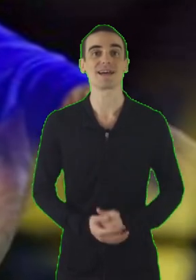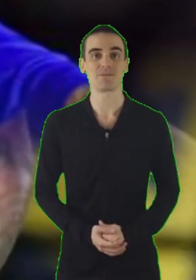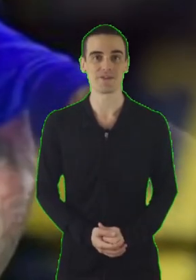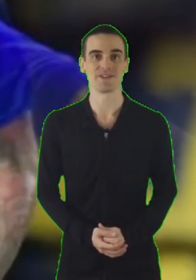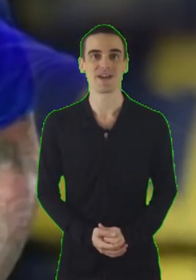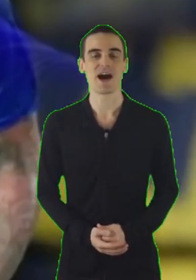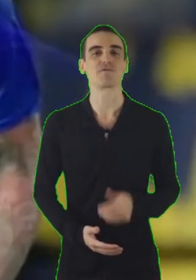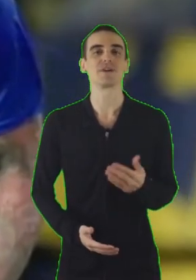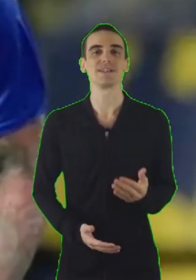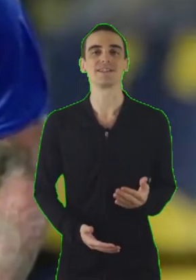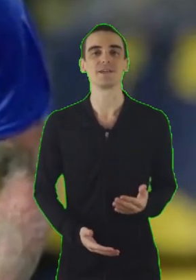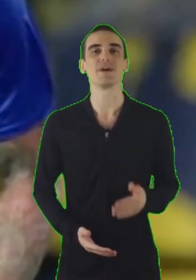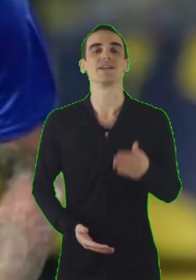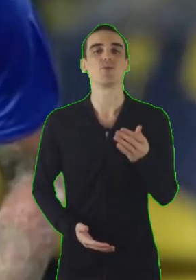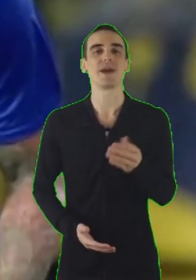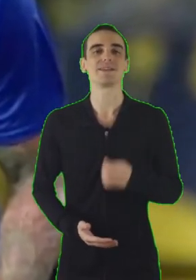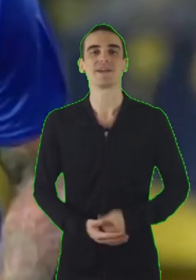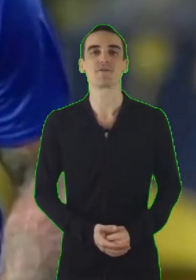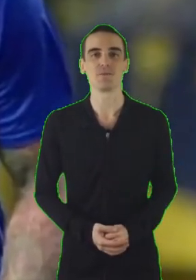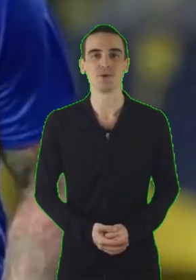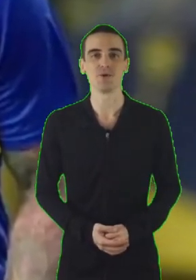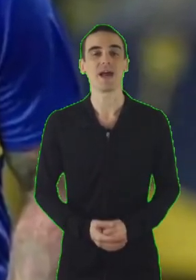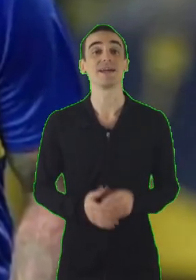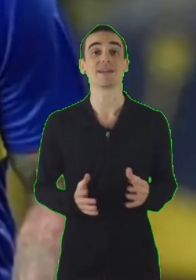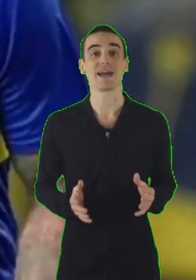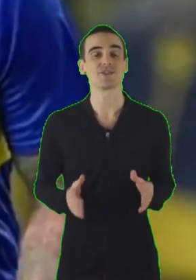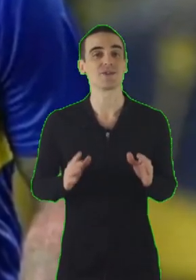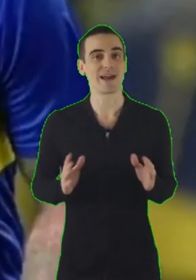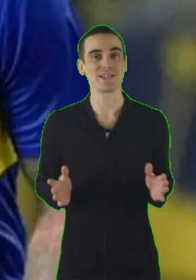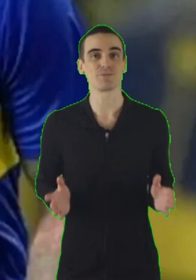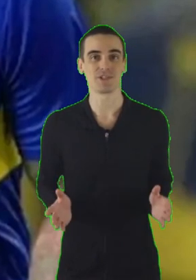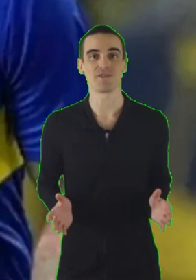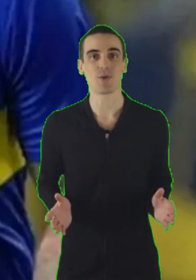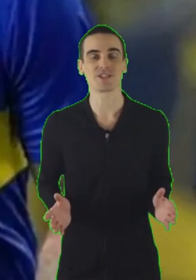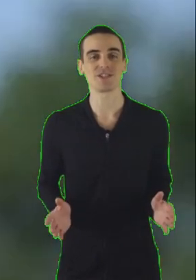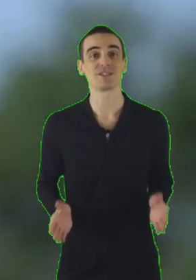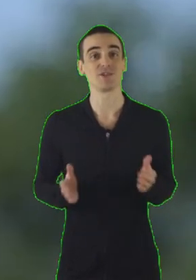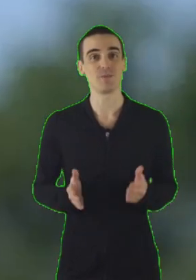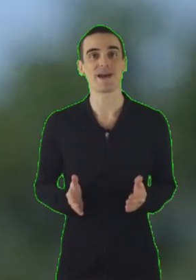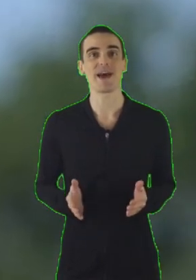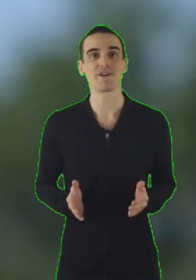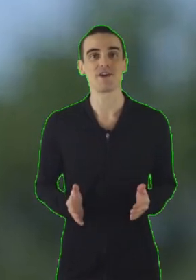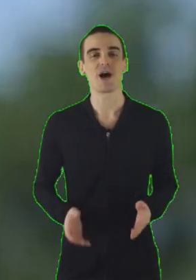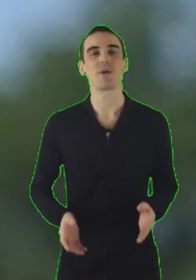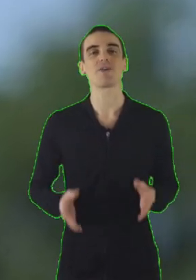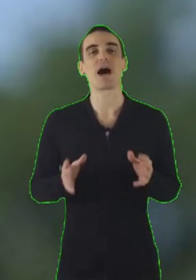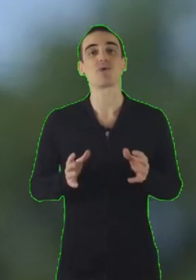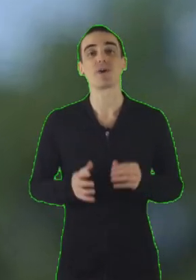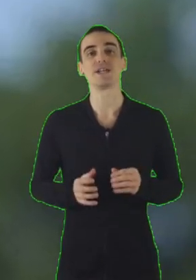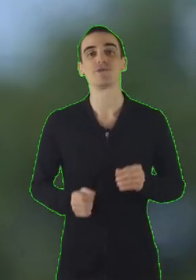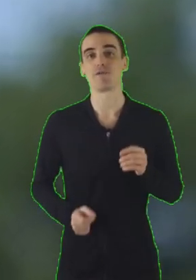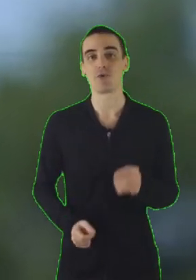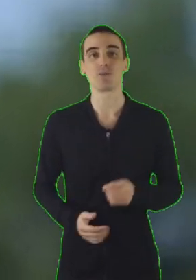Boca Juniors não está tranquila. Em todo o ano de 2022, Almendra acumula apenas 2 jogos oficiais e não aceitou ir para a